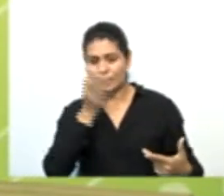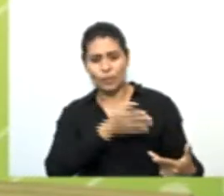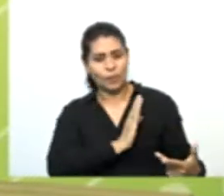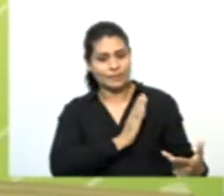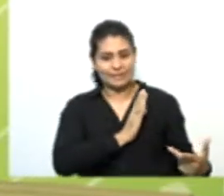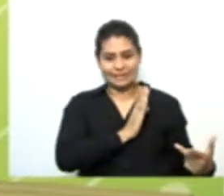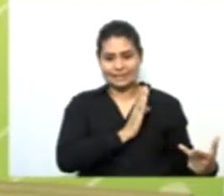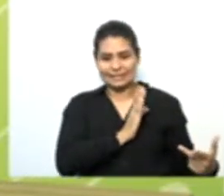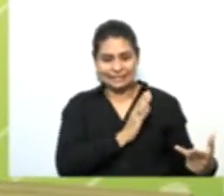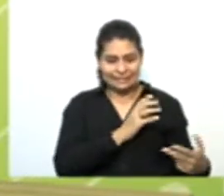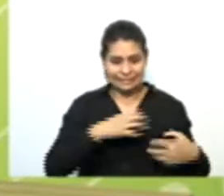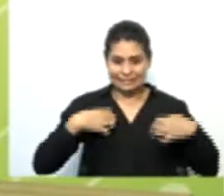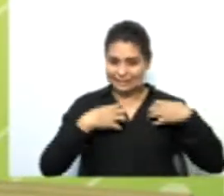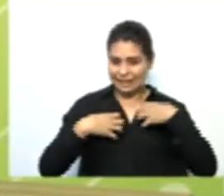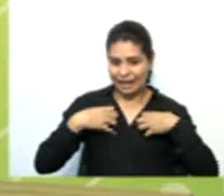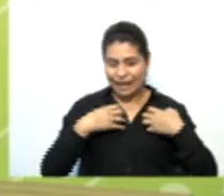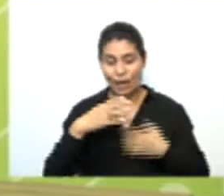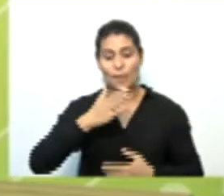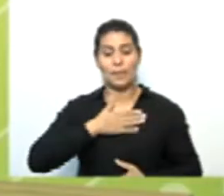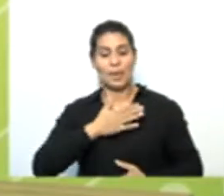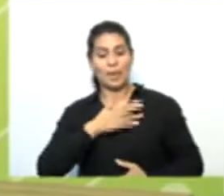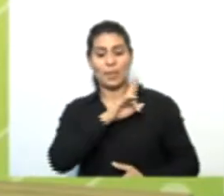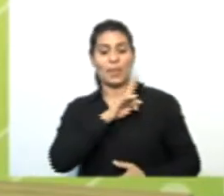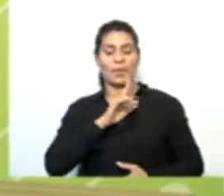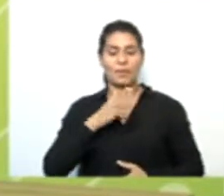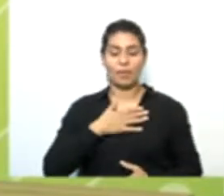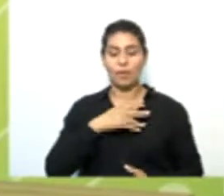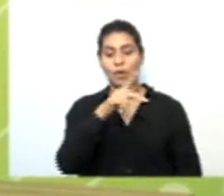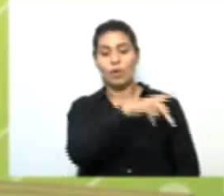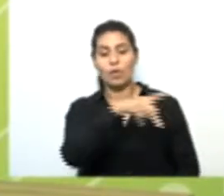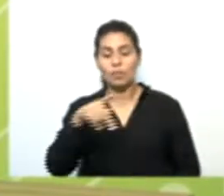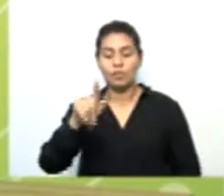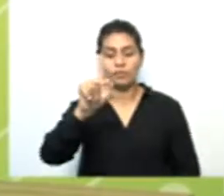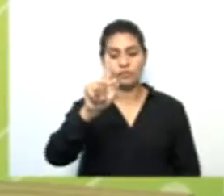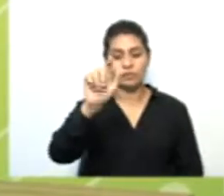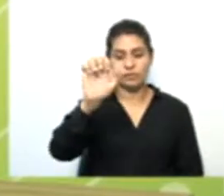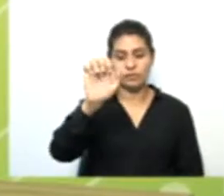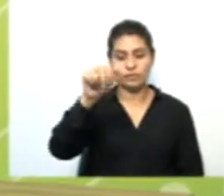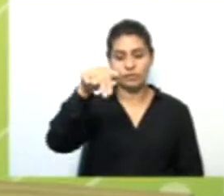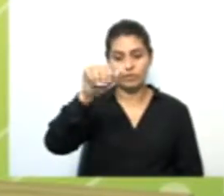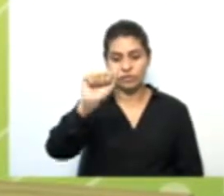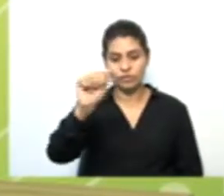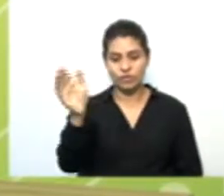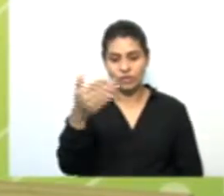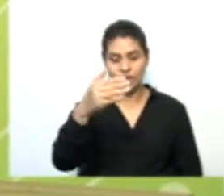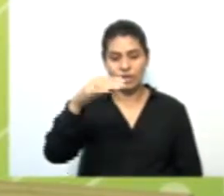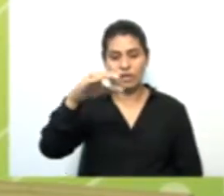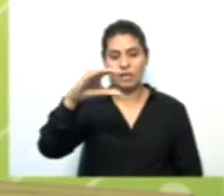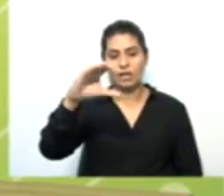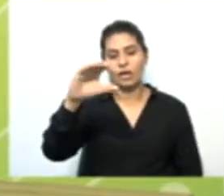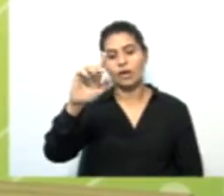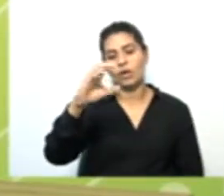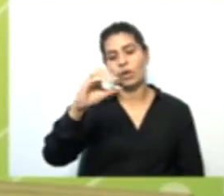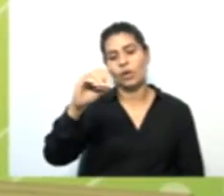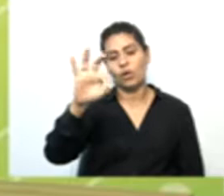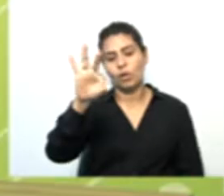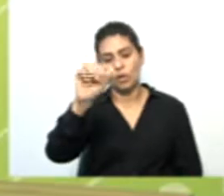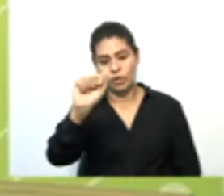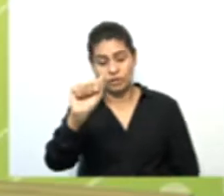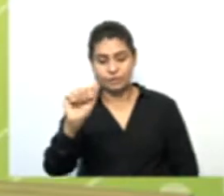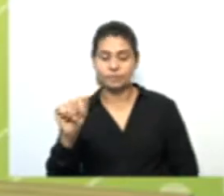de vocês está aí, é o meu. Do professor Jean Costa Rocha, são 2